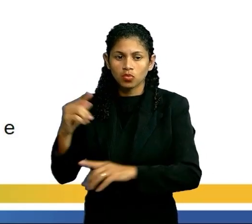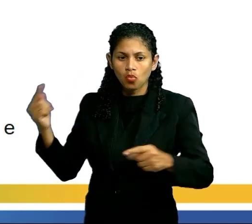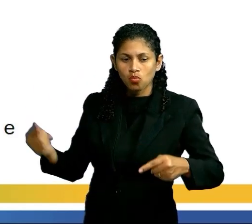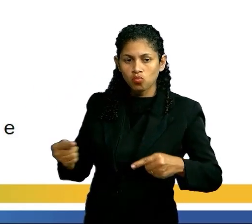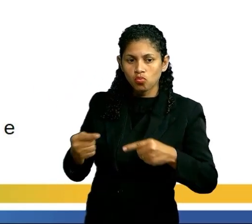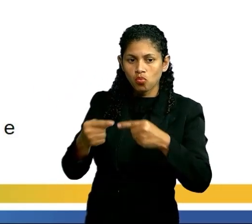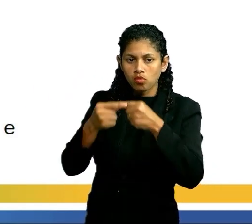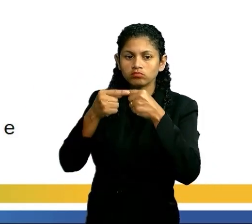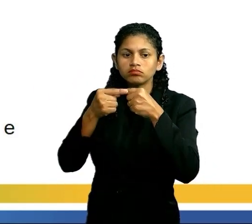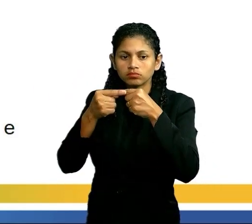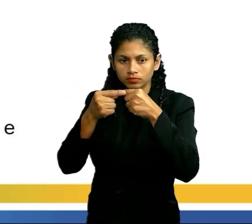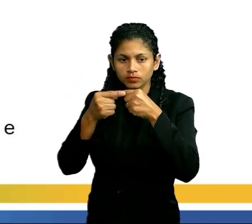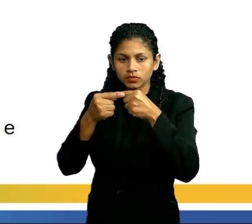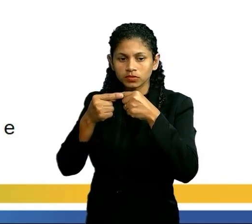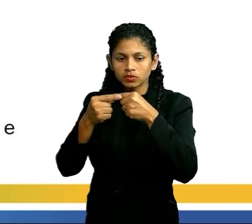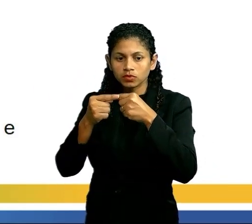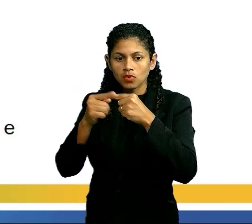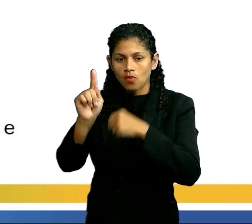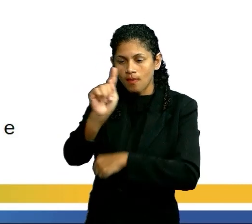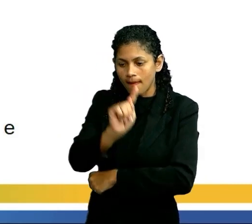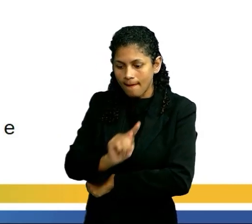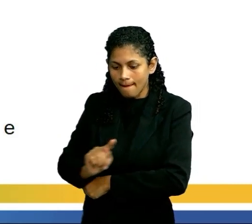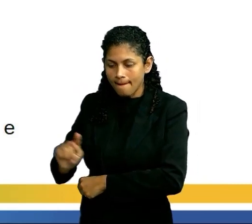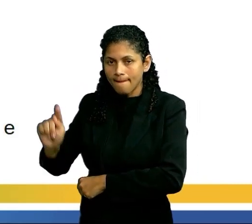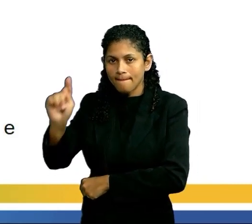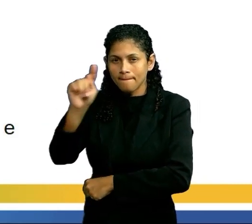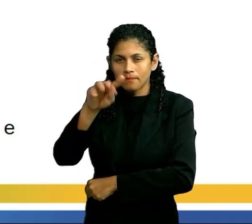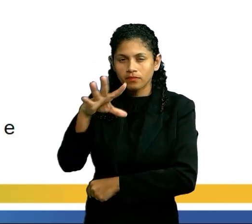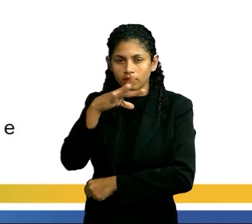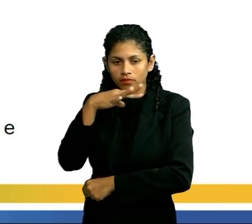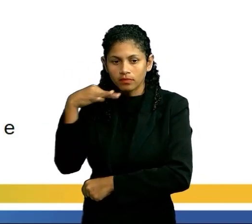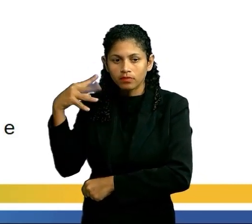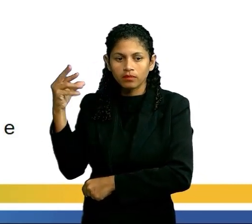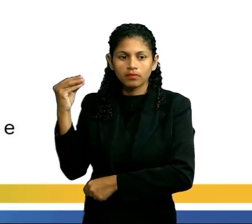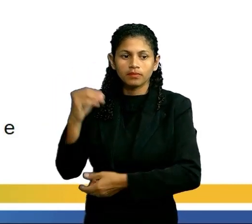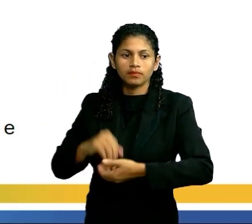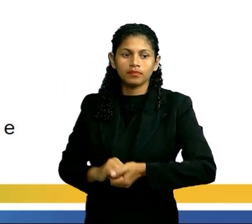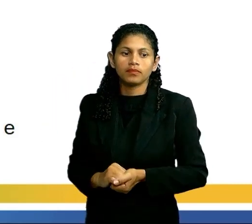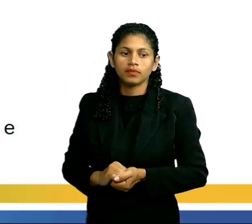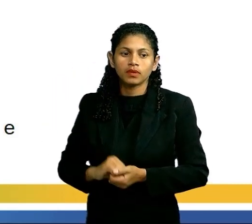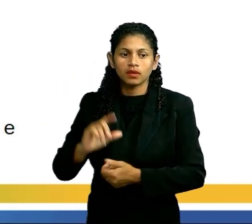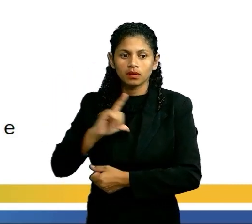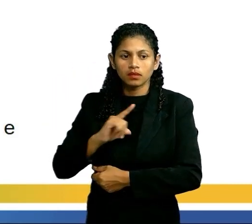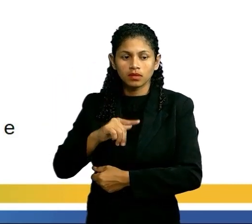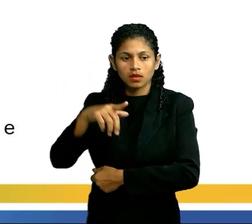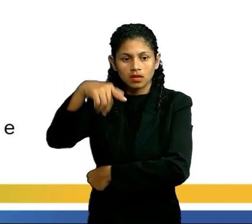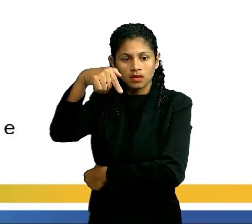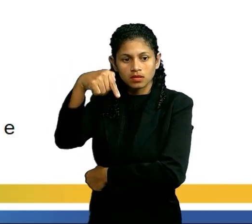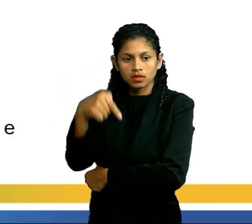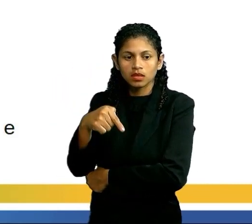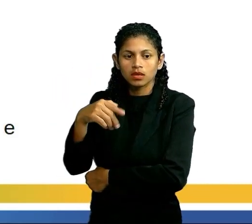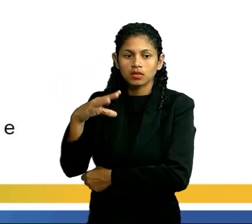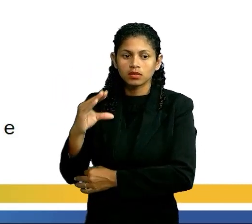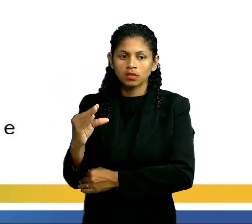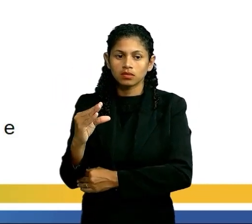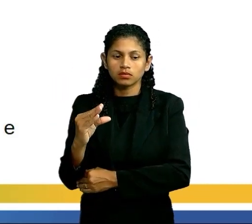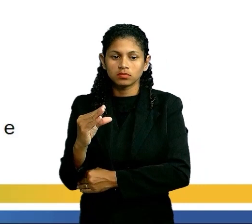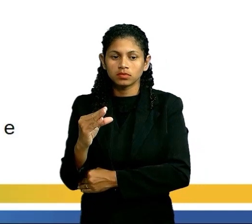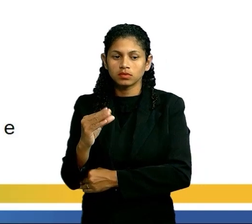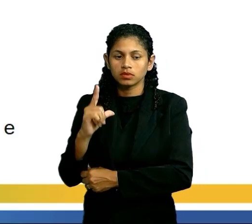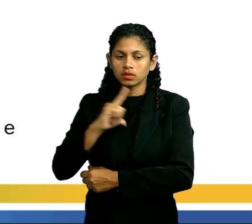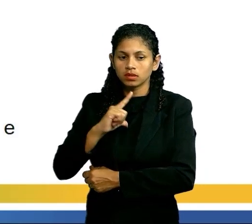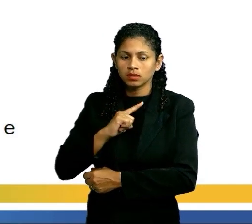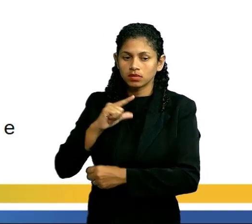7 carbonos com 2 insaturações na parte cíclica, ramificada. Ou